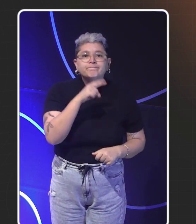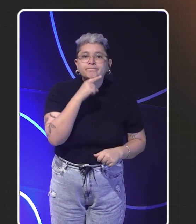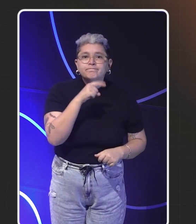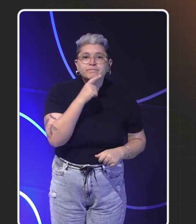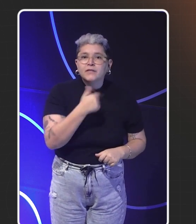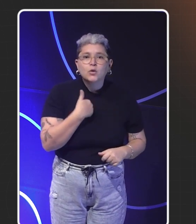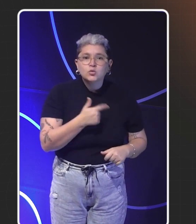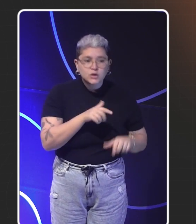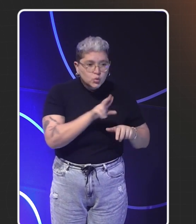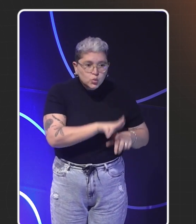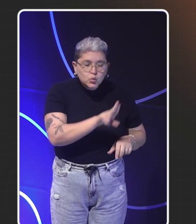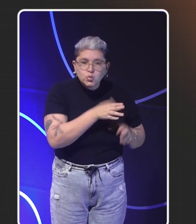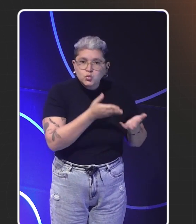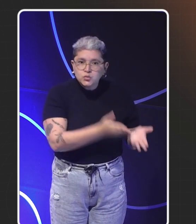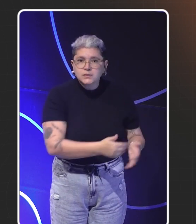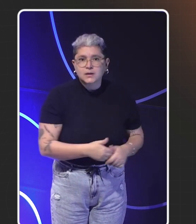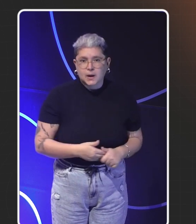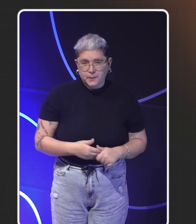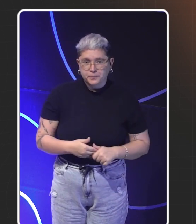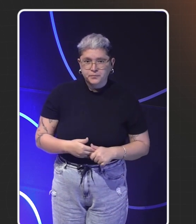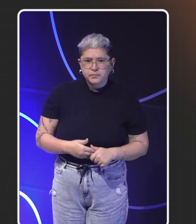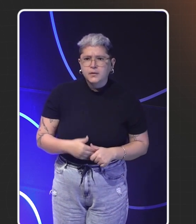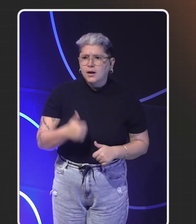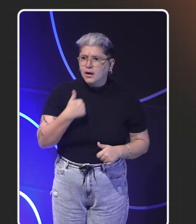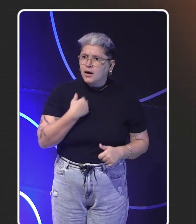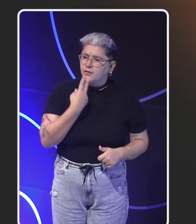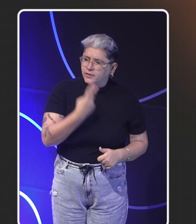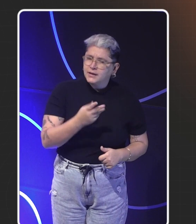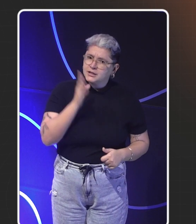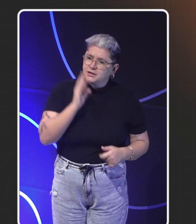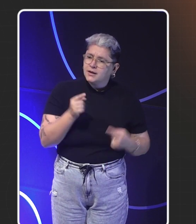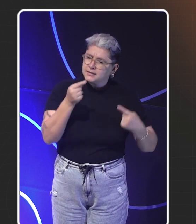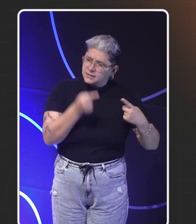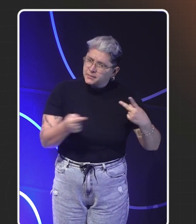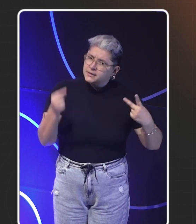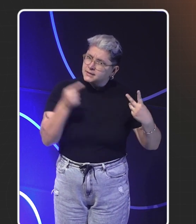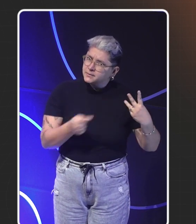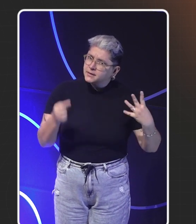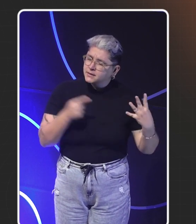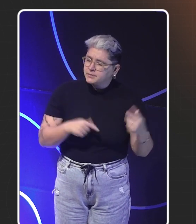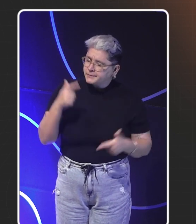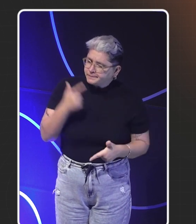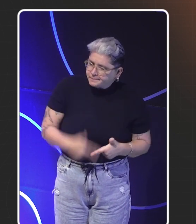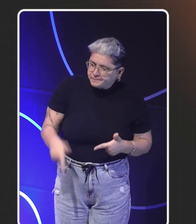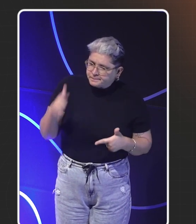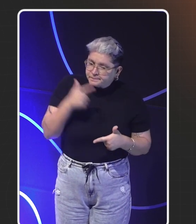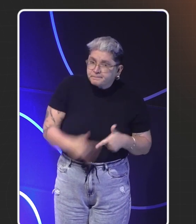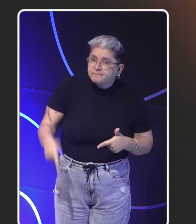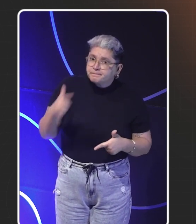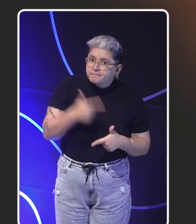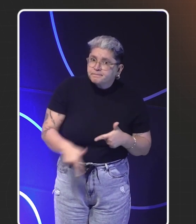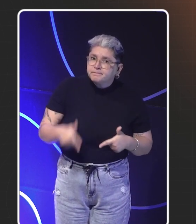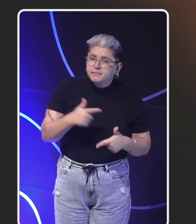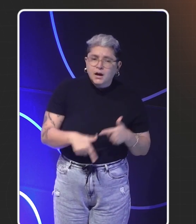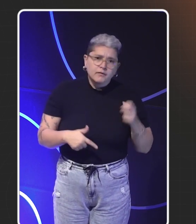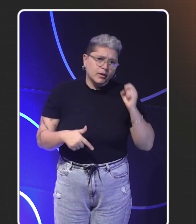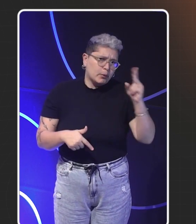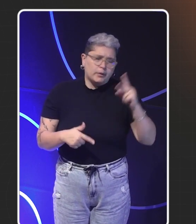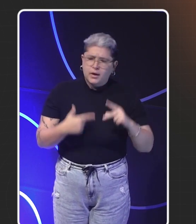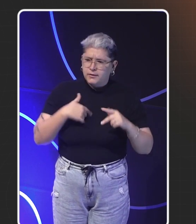abrir. E aí eu resolvi compartilhar. Eu já estava há algumas semanas tendo esse problema e resolvi compartilhar com os meus